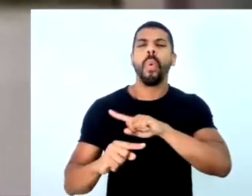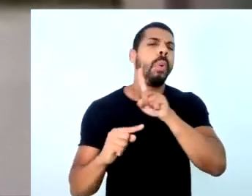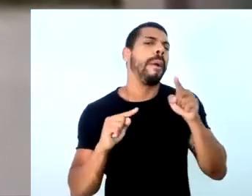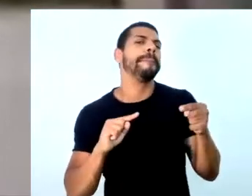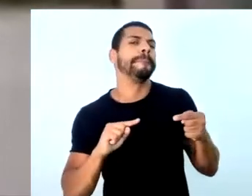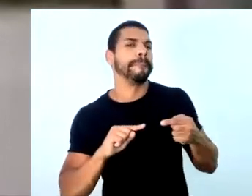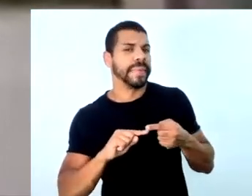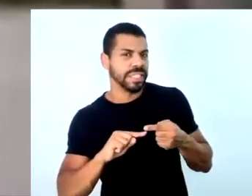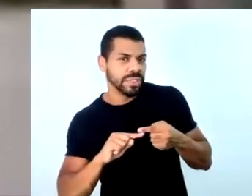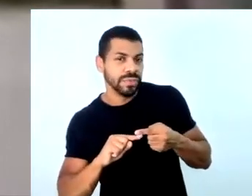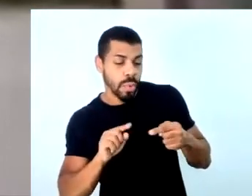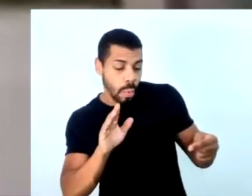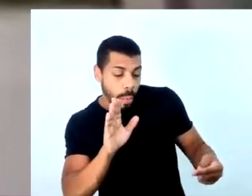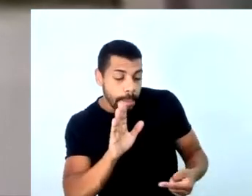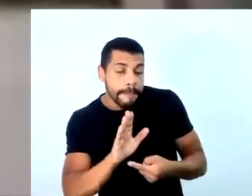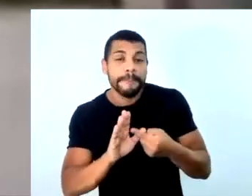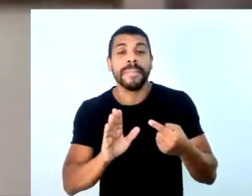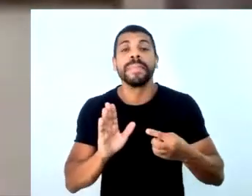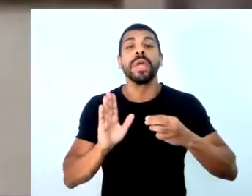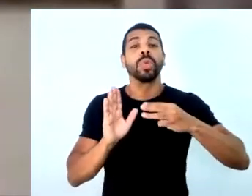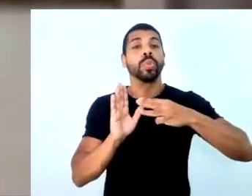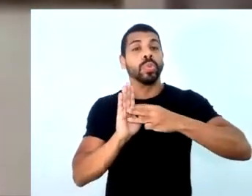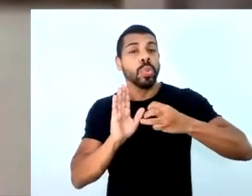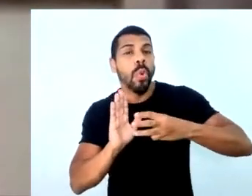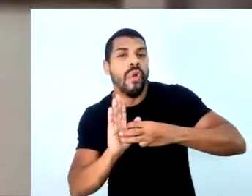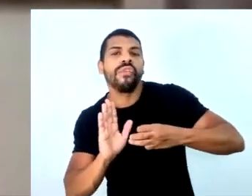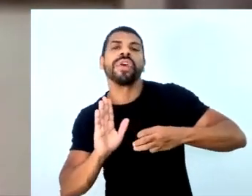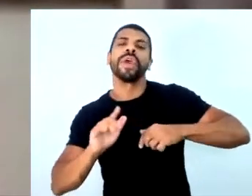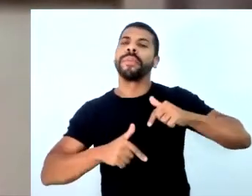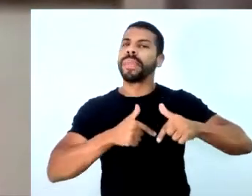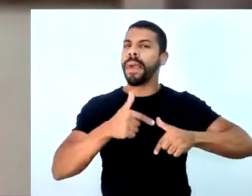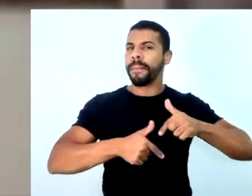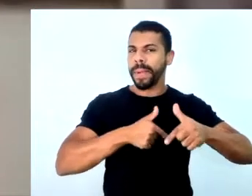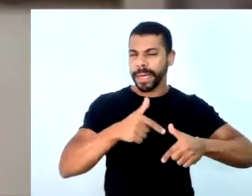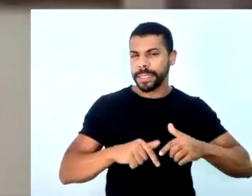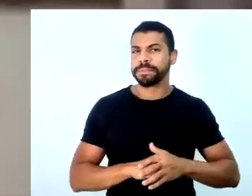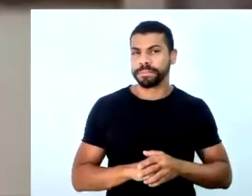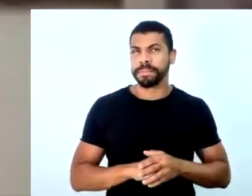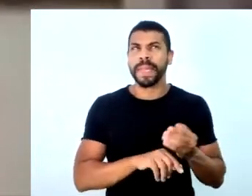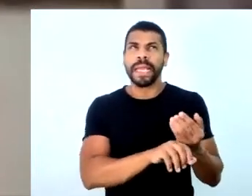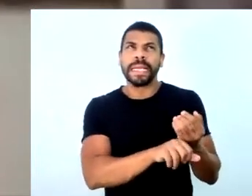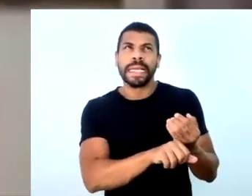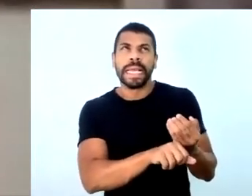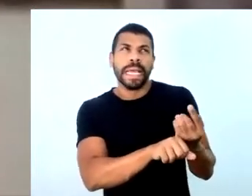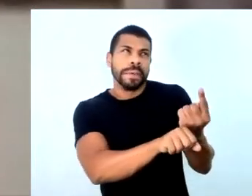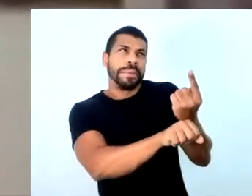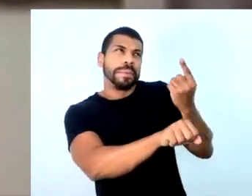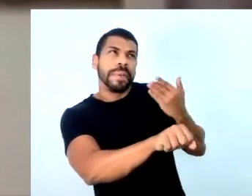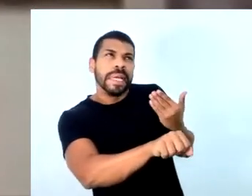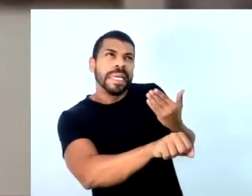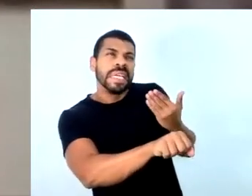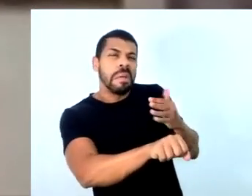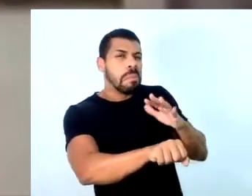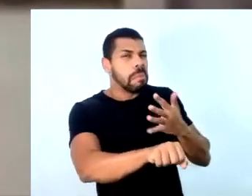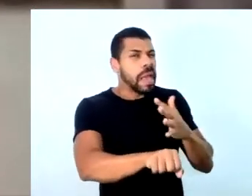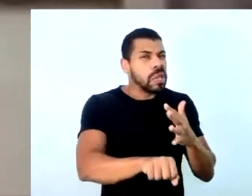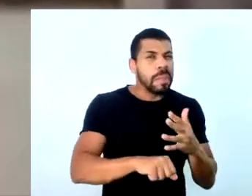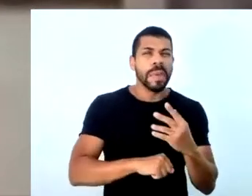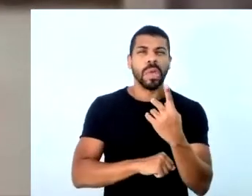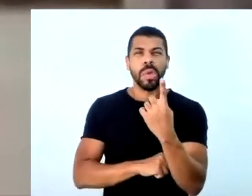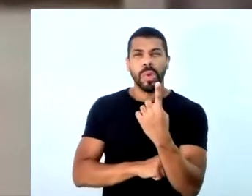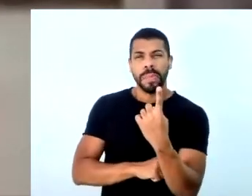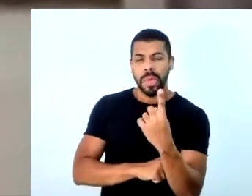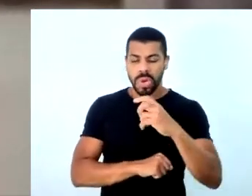O Avid, na realidade, foi o primeiro software não linear que eu trabalhei. Ele chegou no Brasil, acho